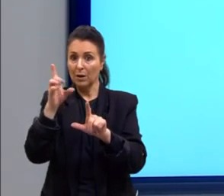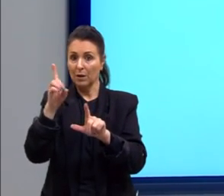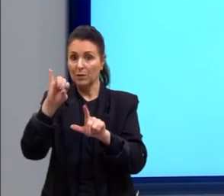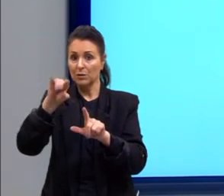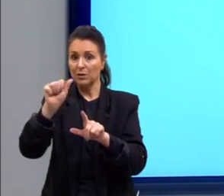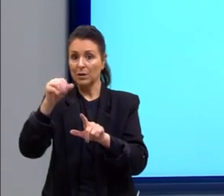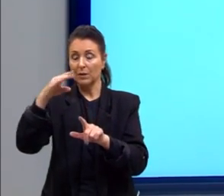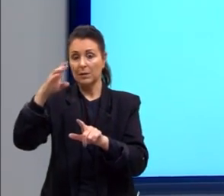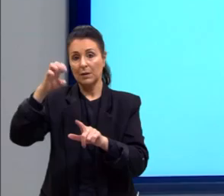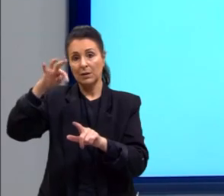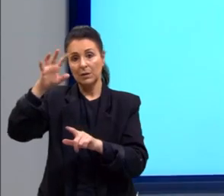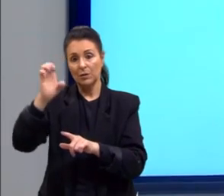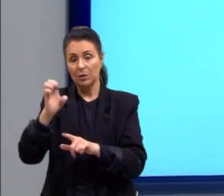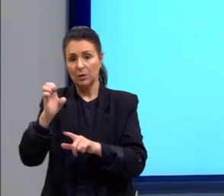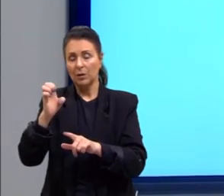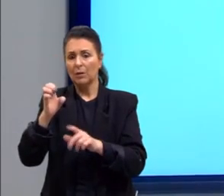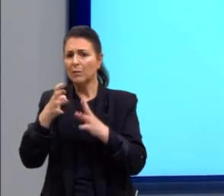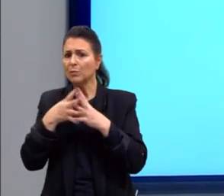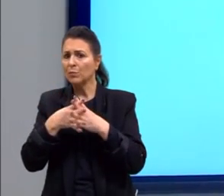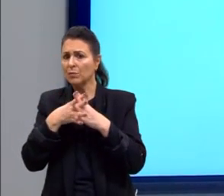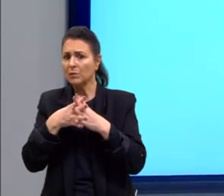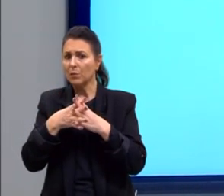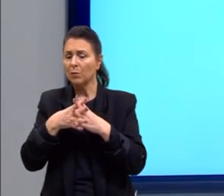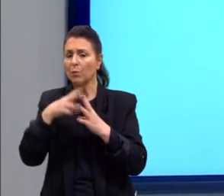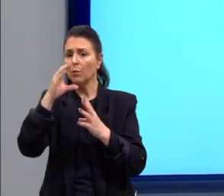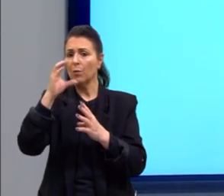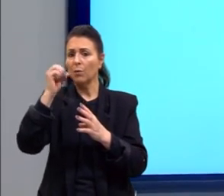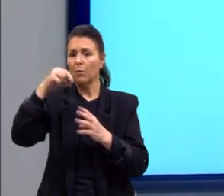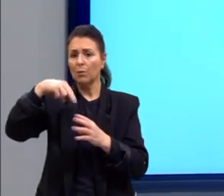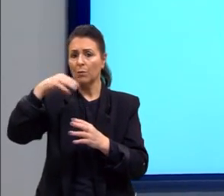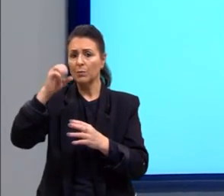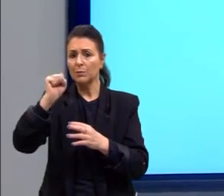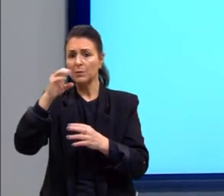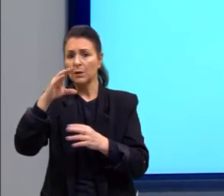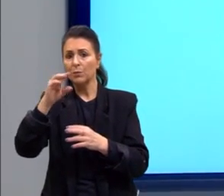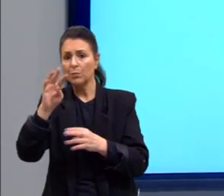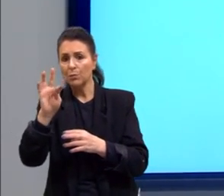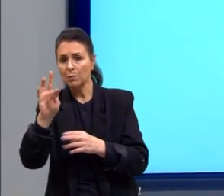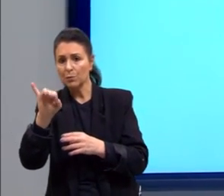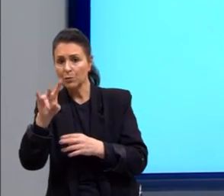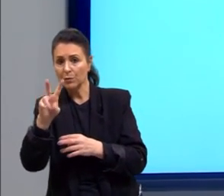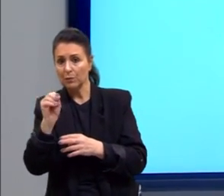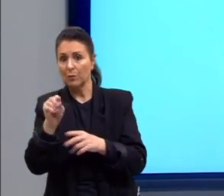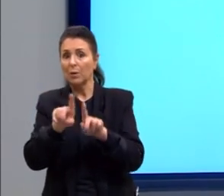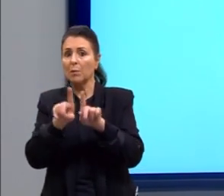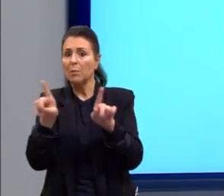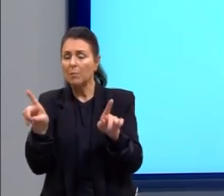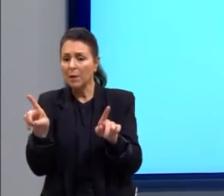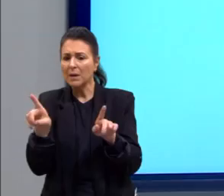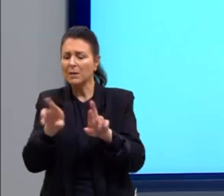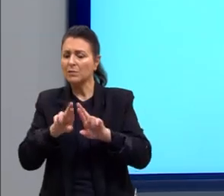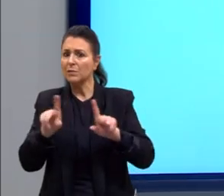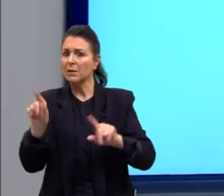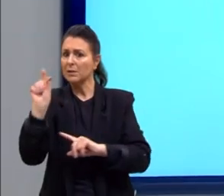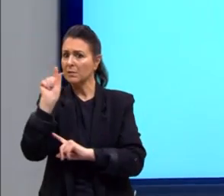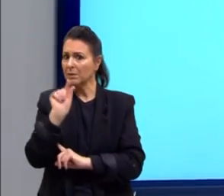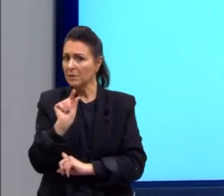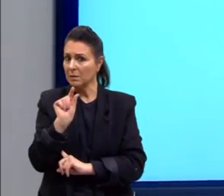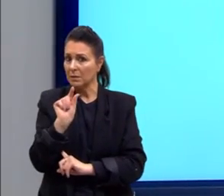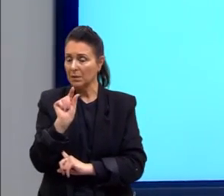vezes confunde-se com o ângulo consecutivo porém possuem uma diferença Sutil